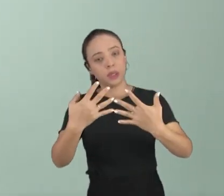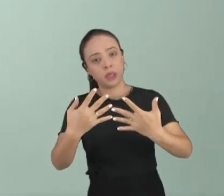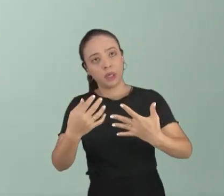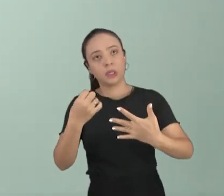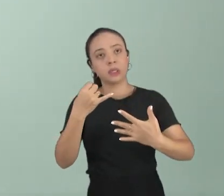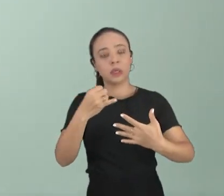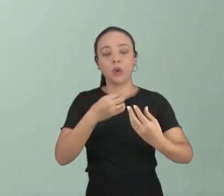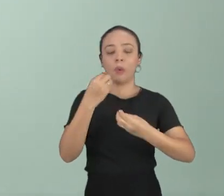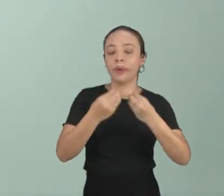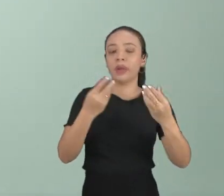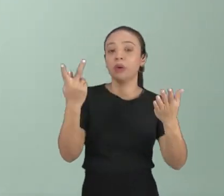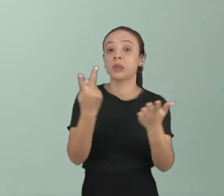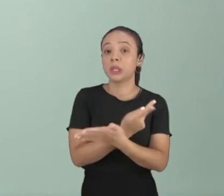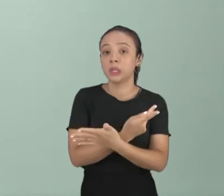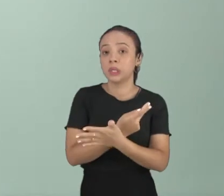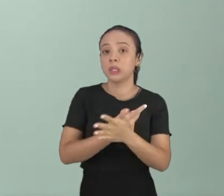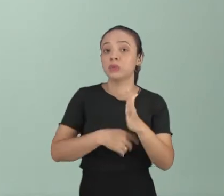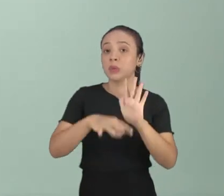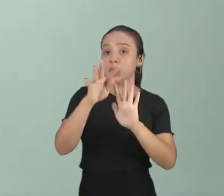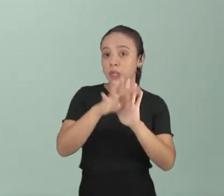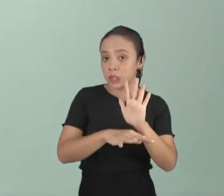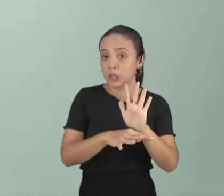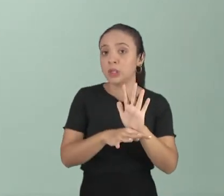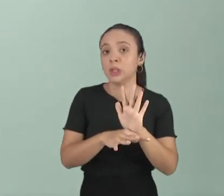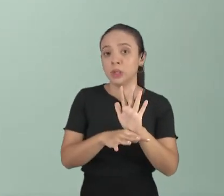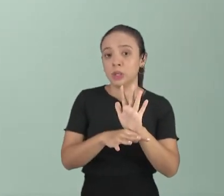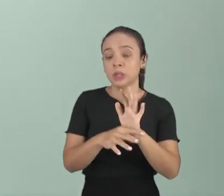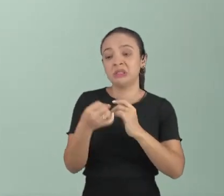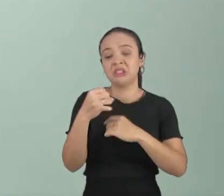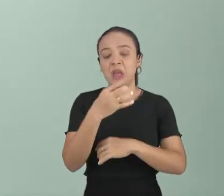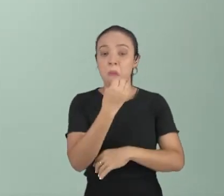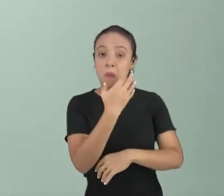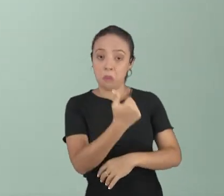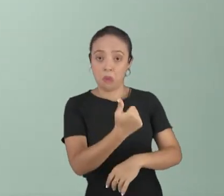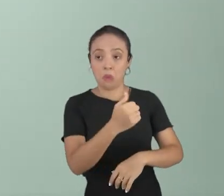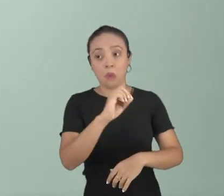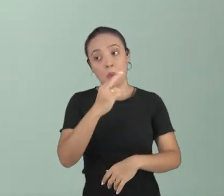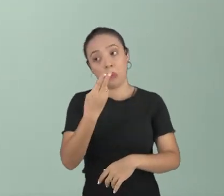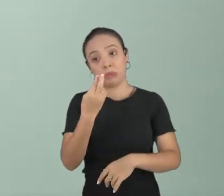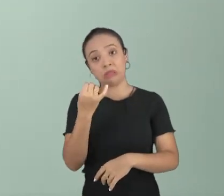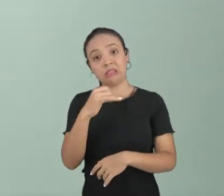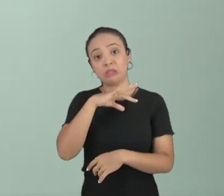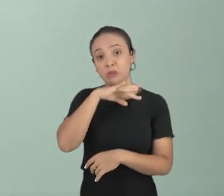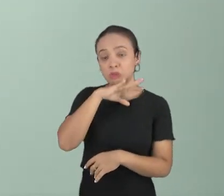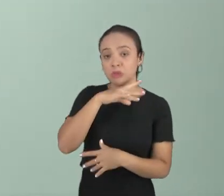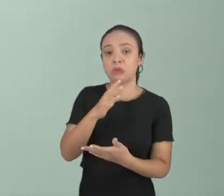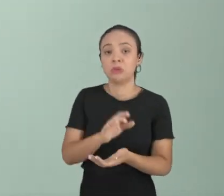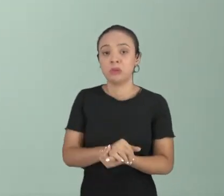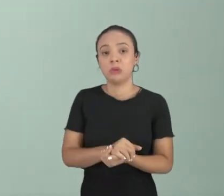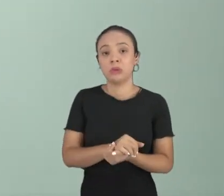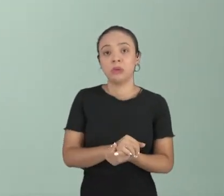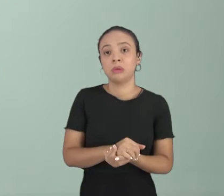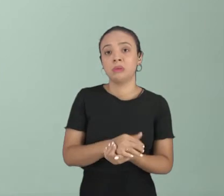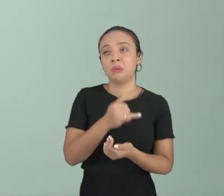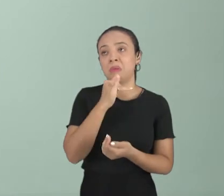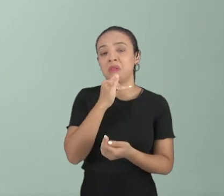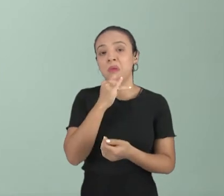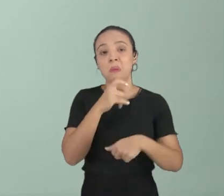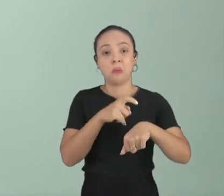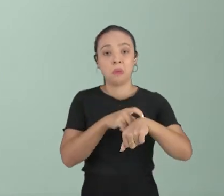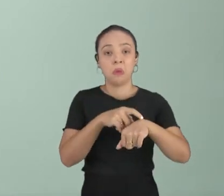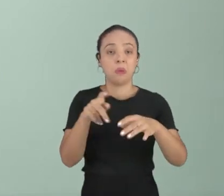como é que a obra se comporta, se ela é positiva, se ela é negativa para aquele dado momento da